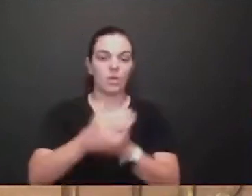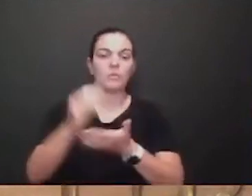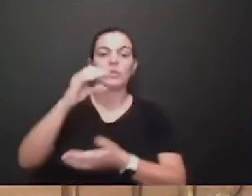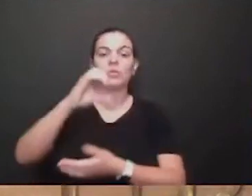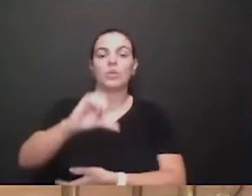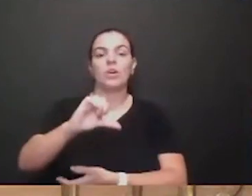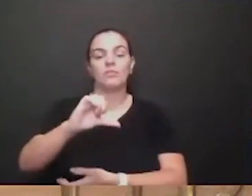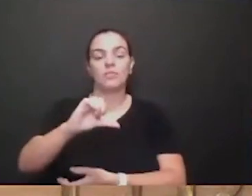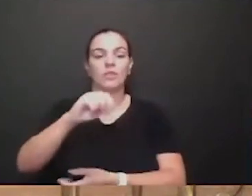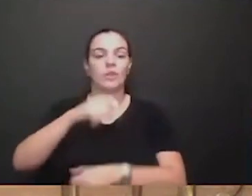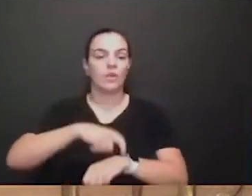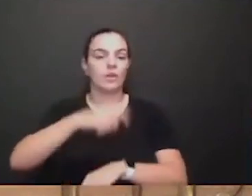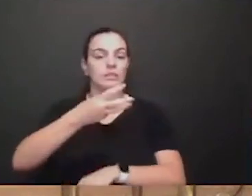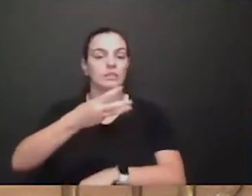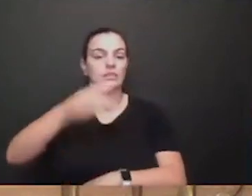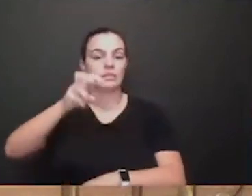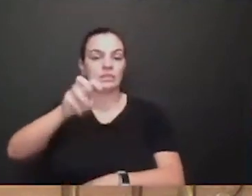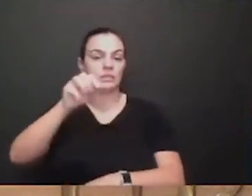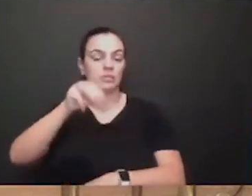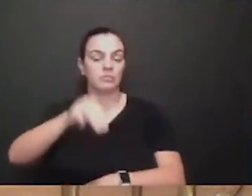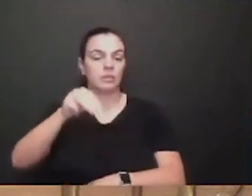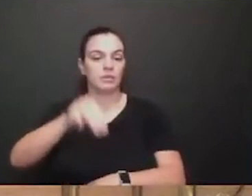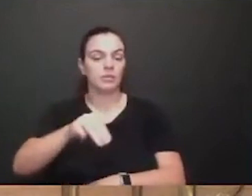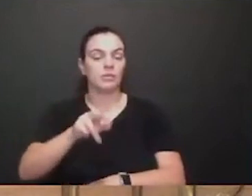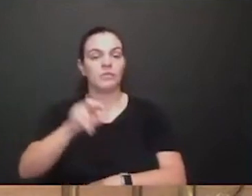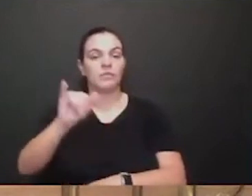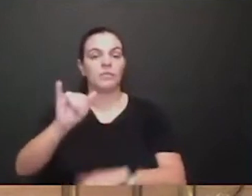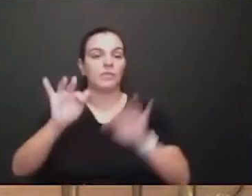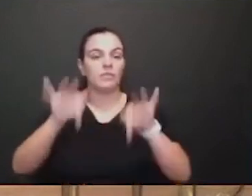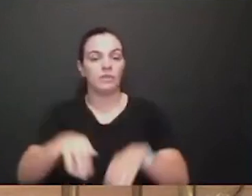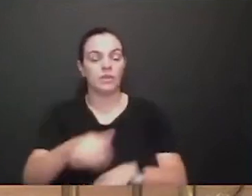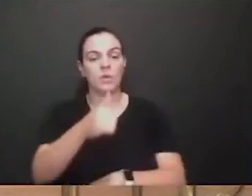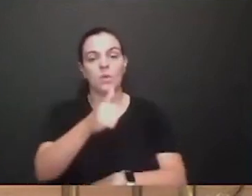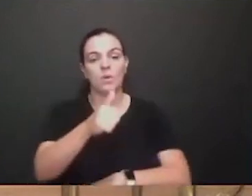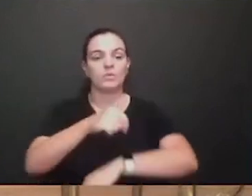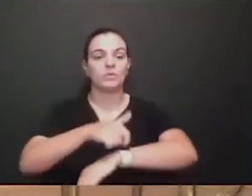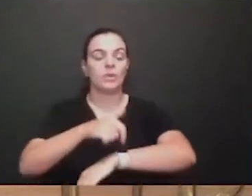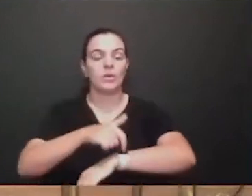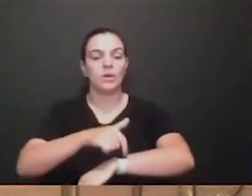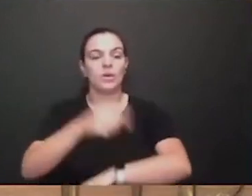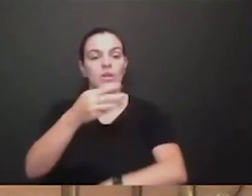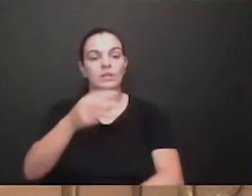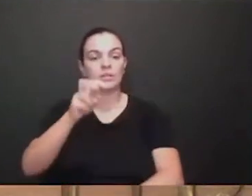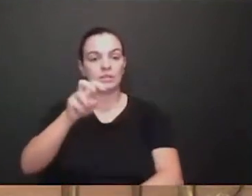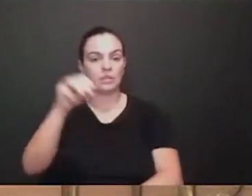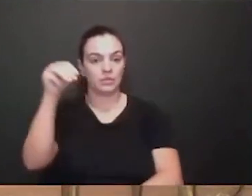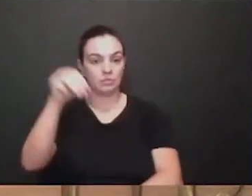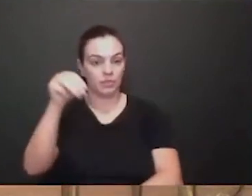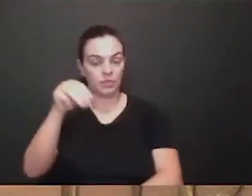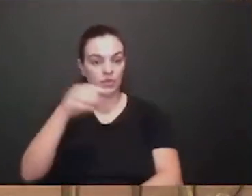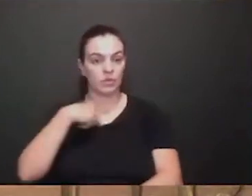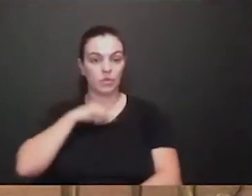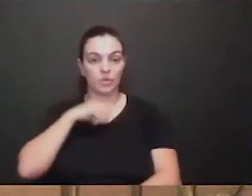minutos, com término às 11 horas e 35 minutos. E nós obedeceremos o seguinte